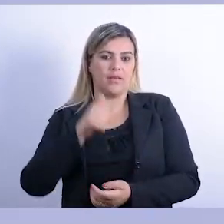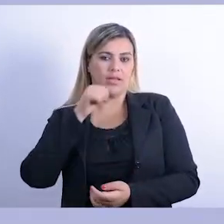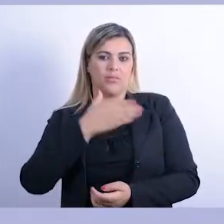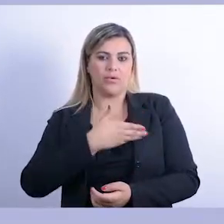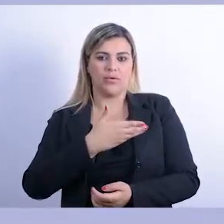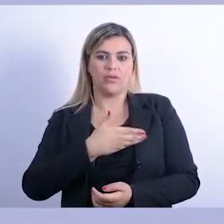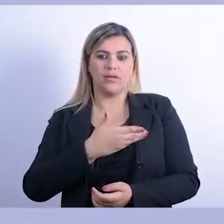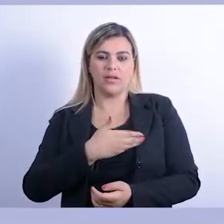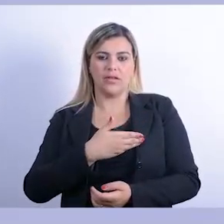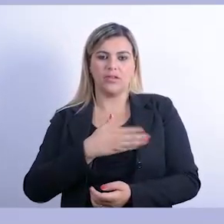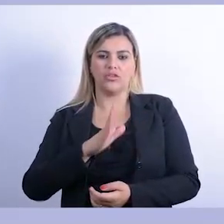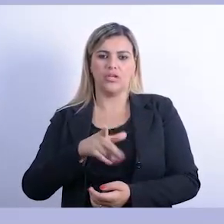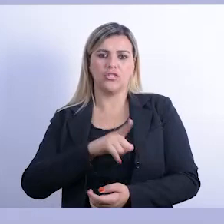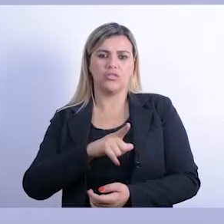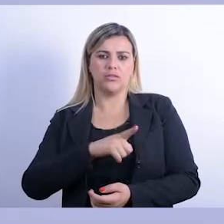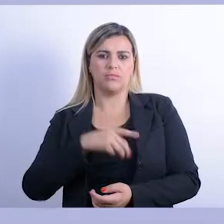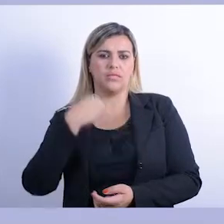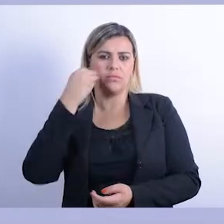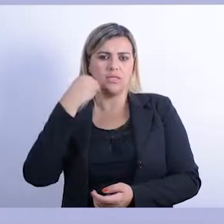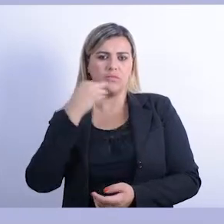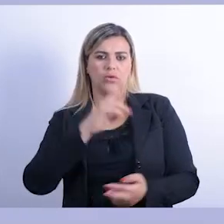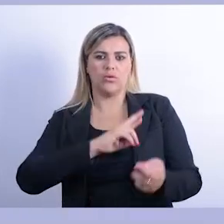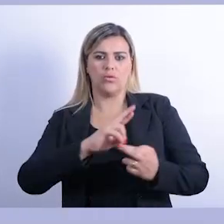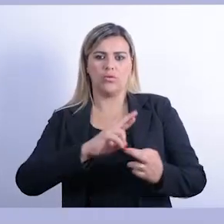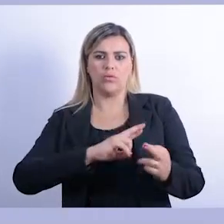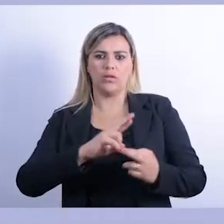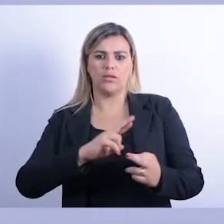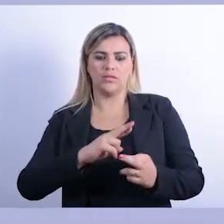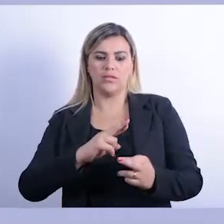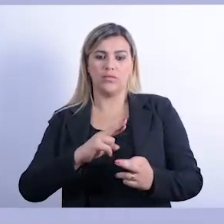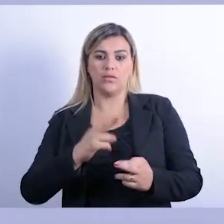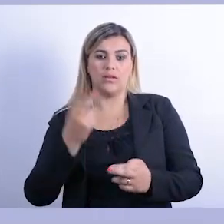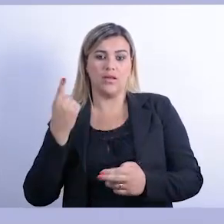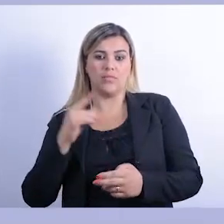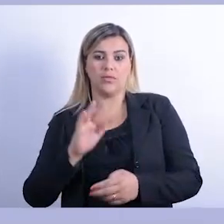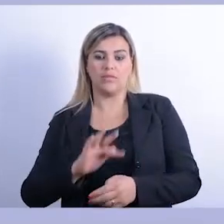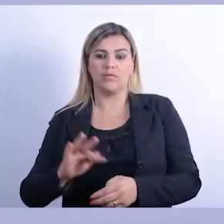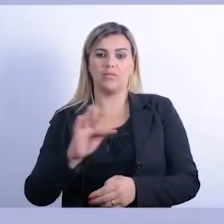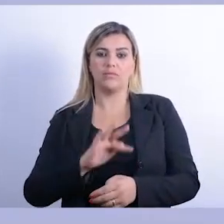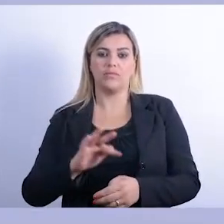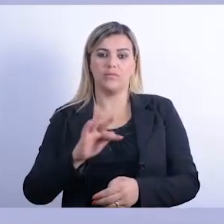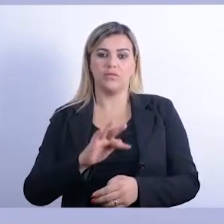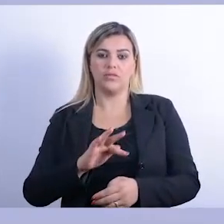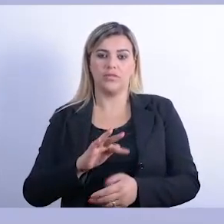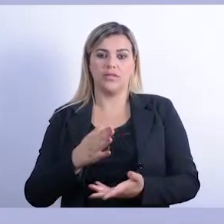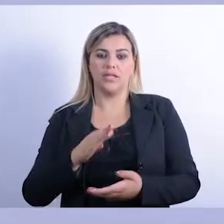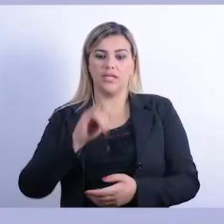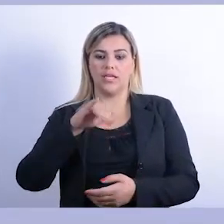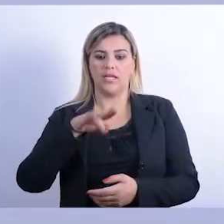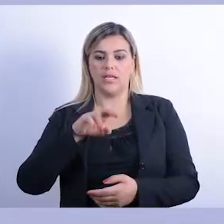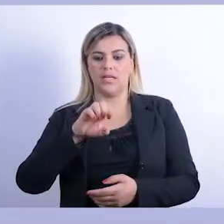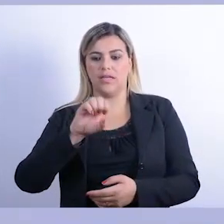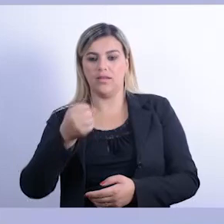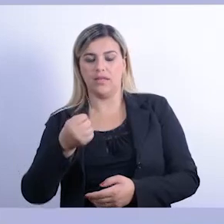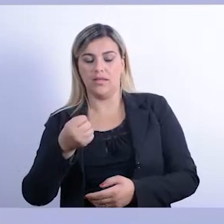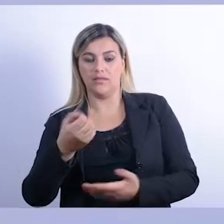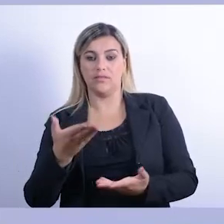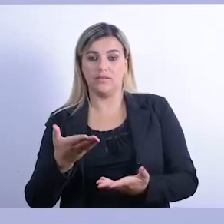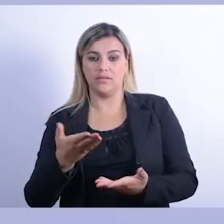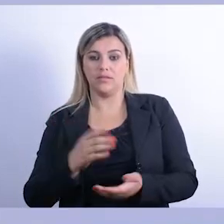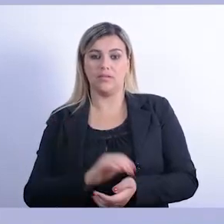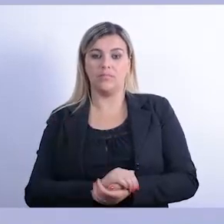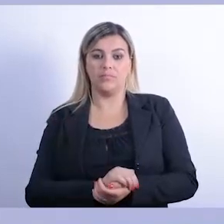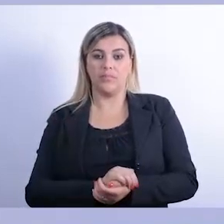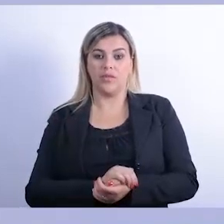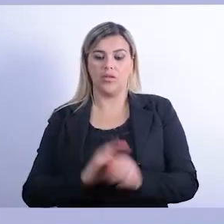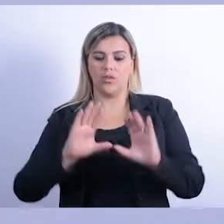já era uma colega nossa, que a gente já tinha uma relação desde a época da faculdade, que foi a doutora Inês de Castro.